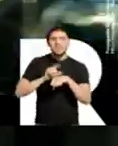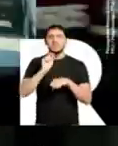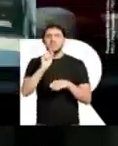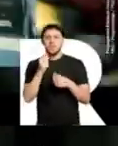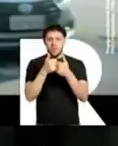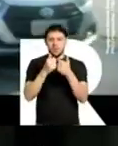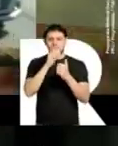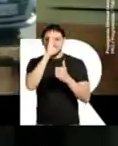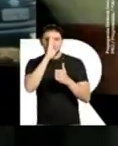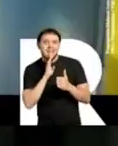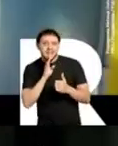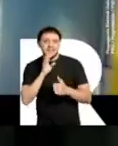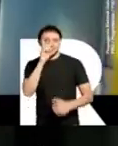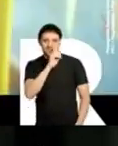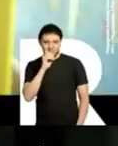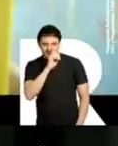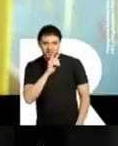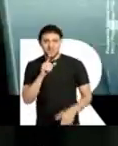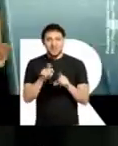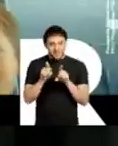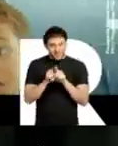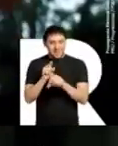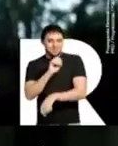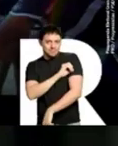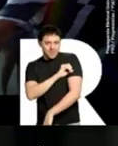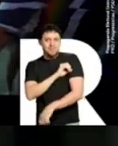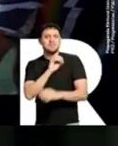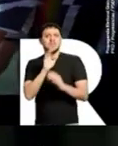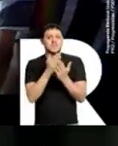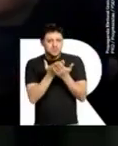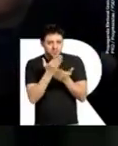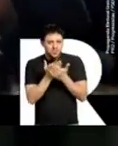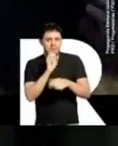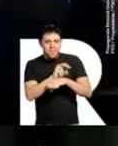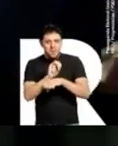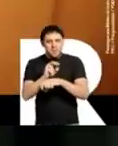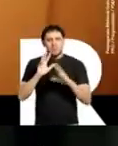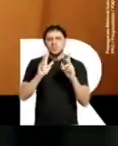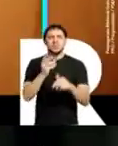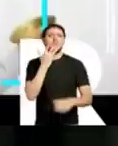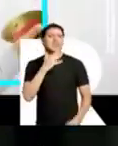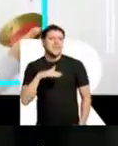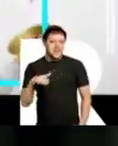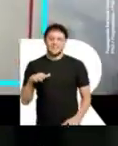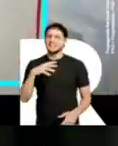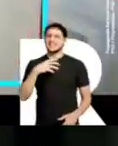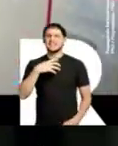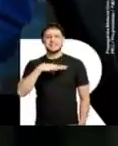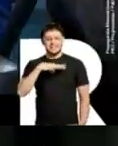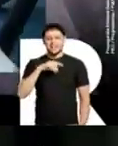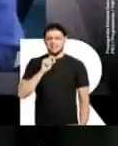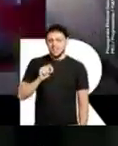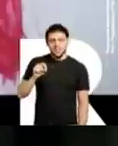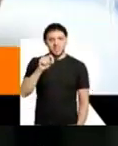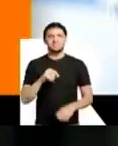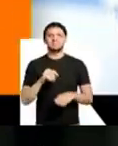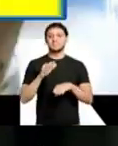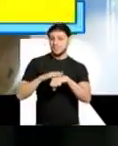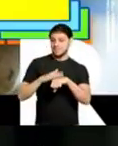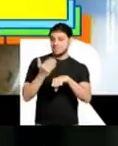O prefeito que fez o Domingão Tarifa Zero e garante creche para todas as crianças na cidade inteira.